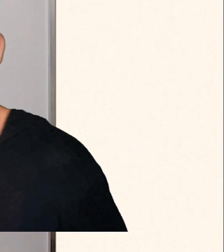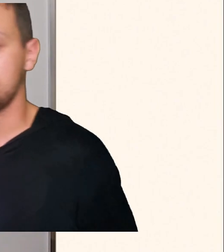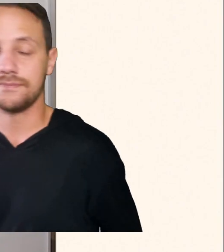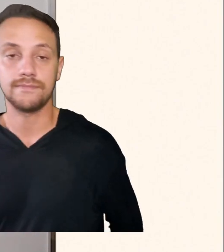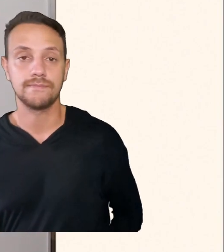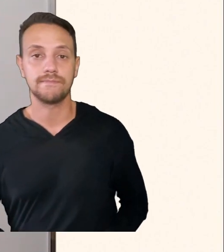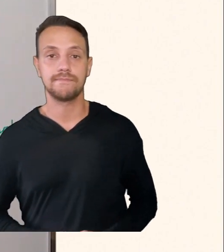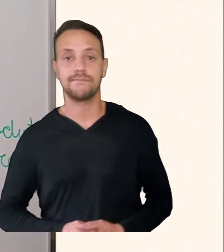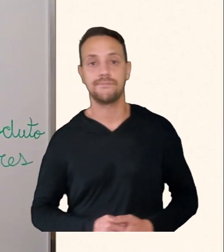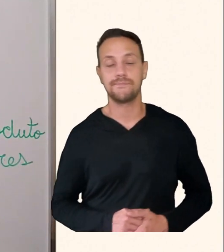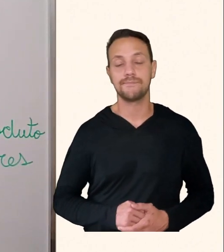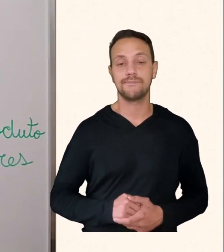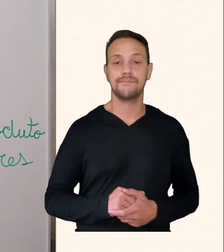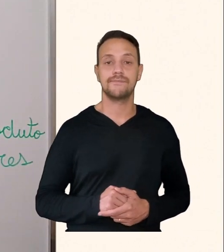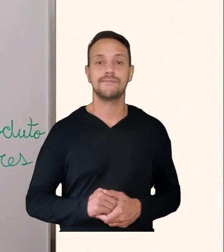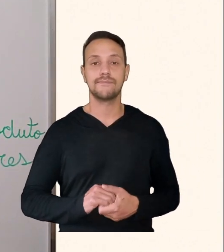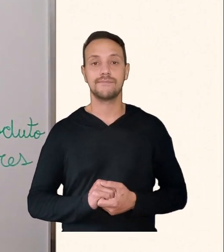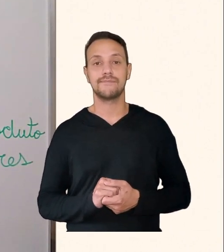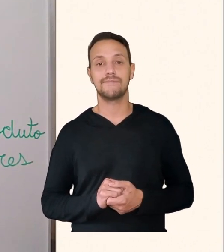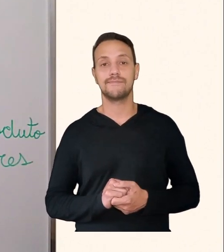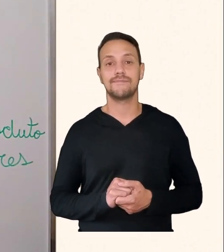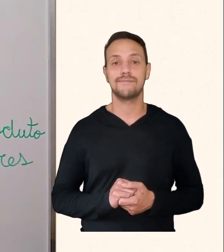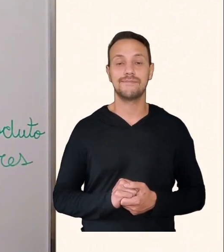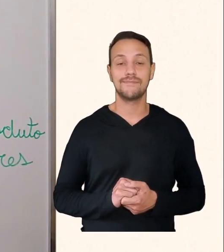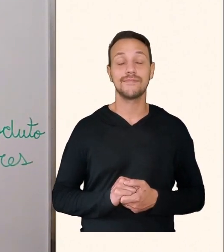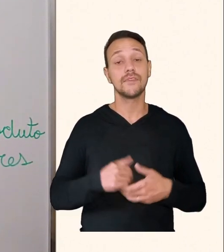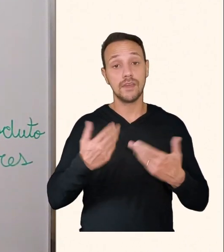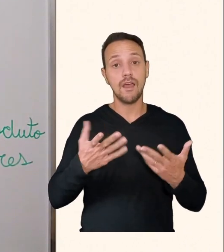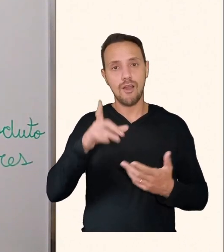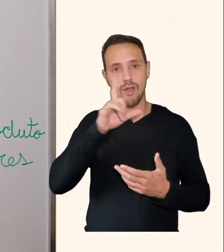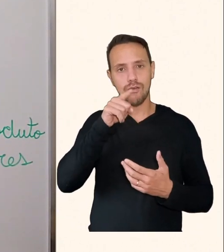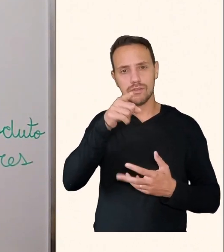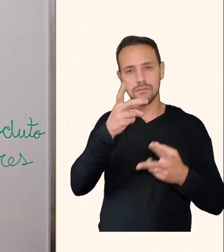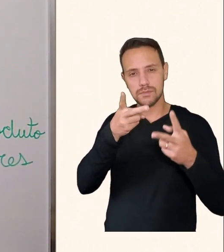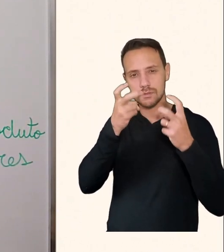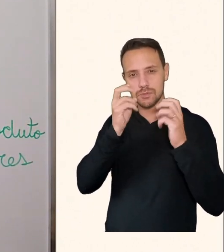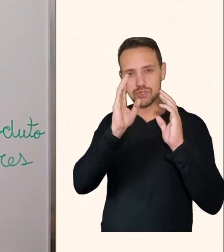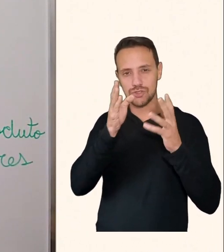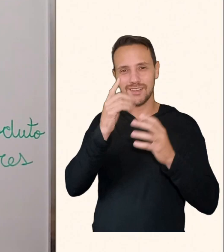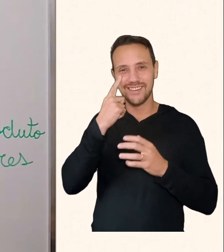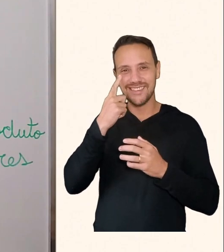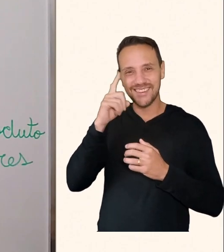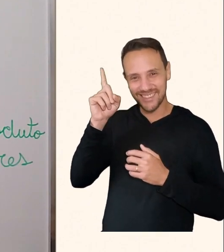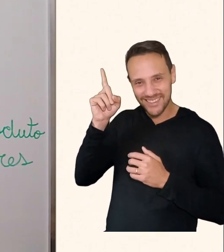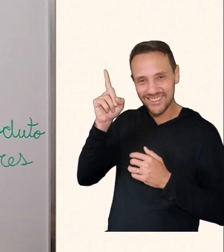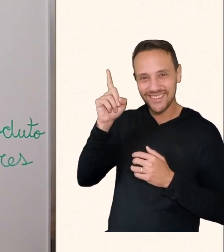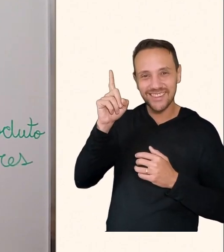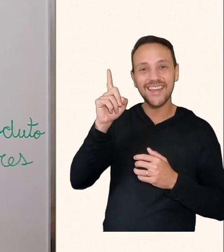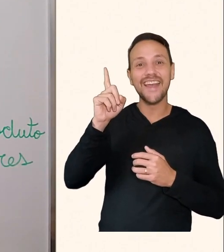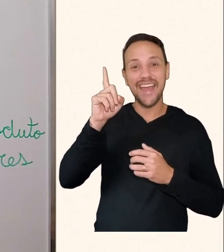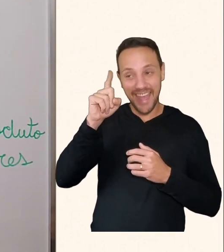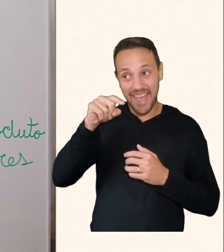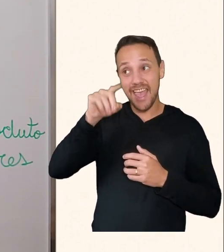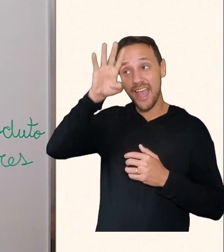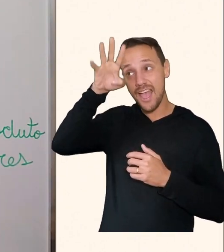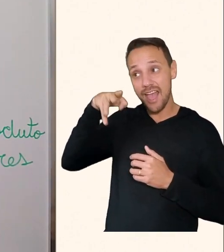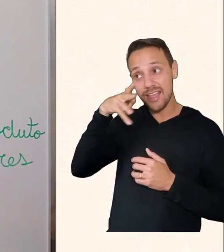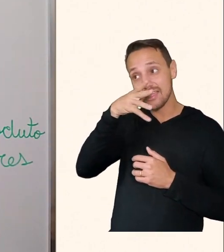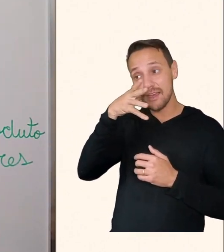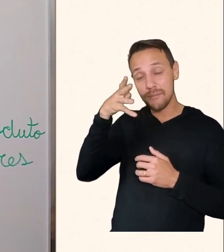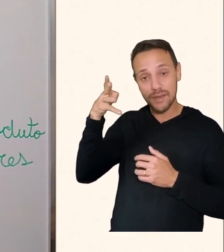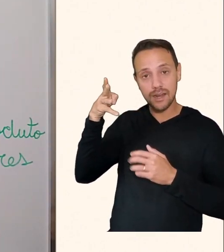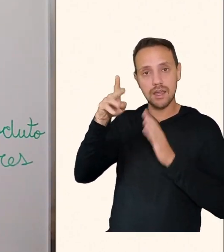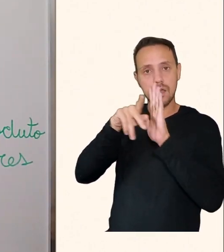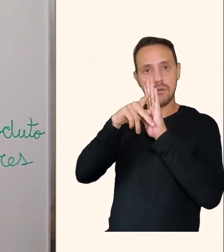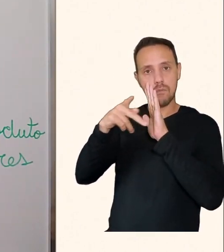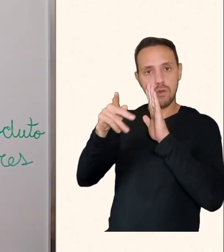vetorial. A diferença é que no produto vetorial eu vou ter que ter duas tabelinhas, uma para os módulos e uma para as direções e sentidos. Não tem como a gente fugir